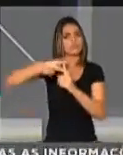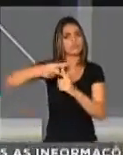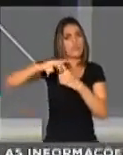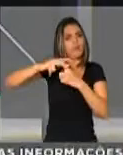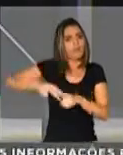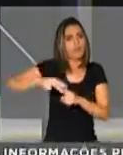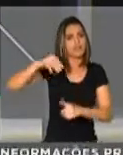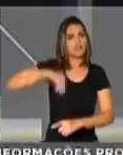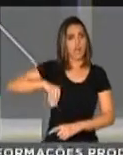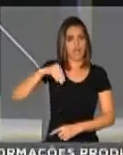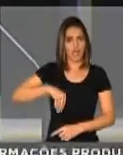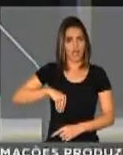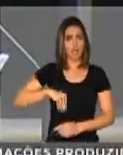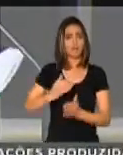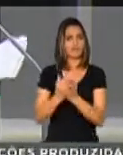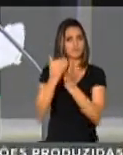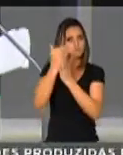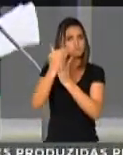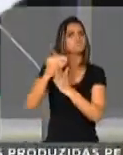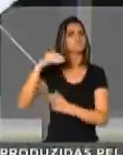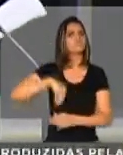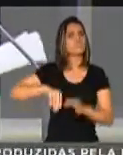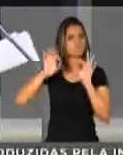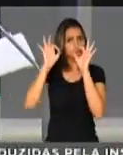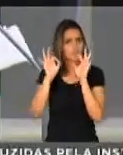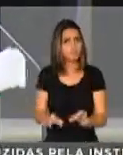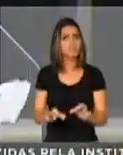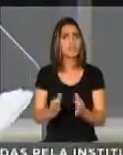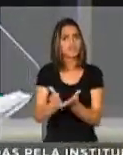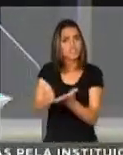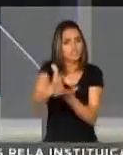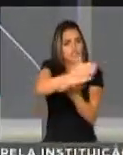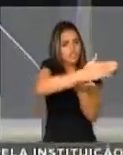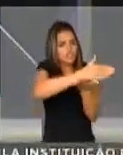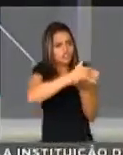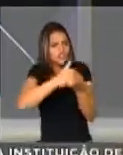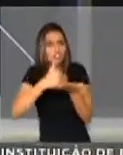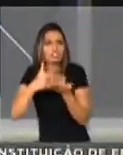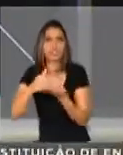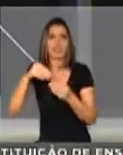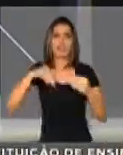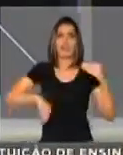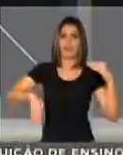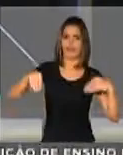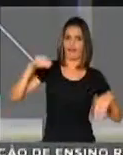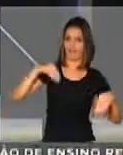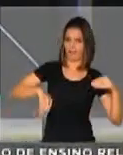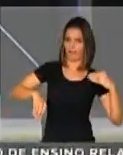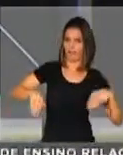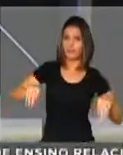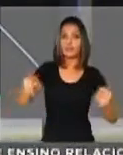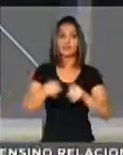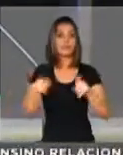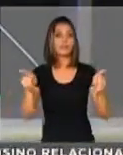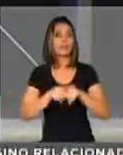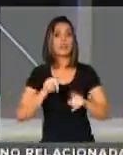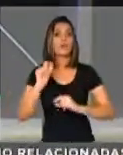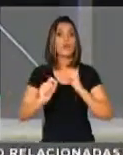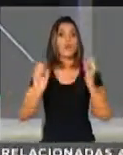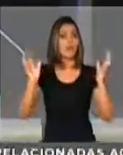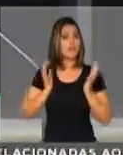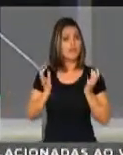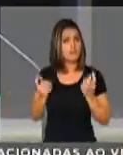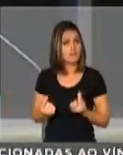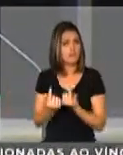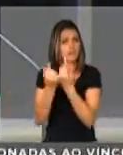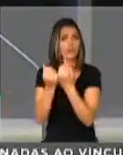72,35% foram aumentos que redistribuíram renda, foram aumentos que trouxeram